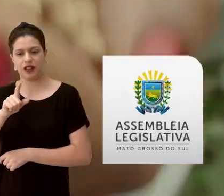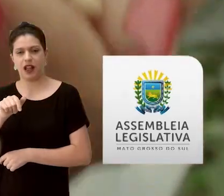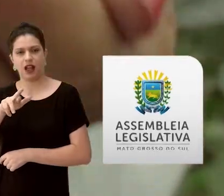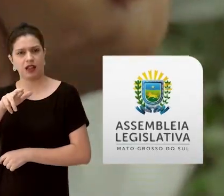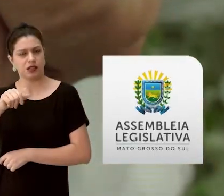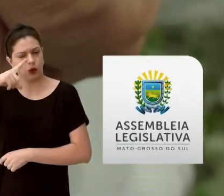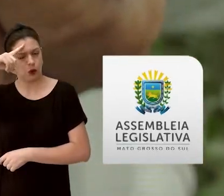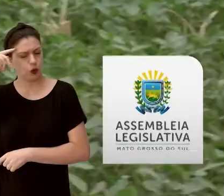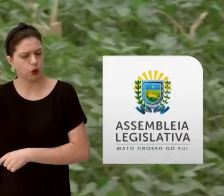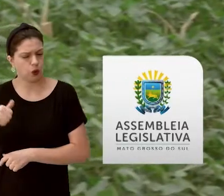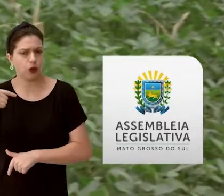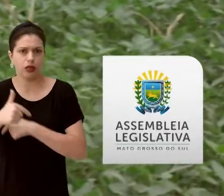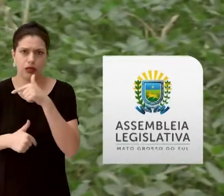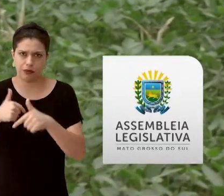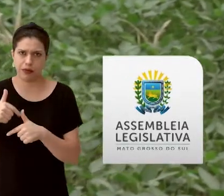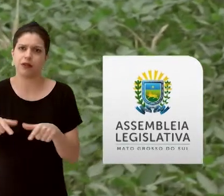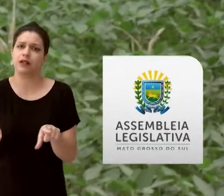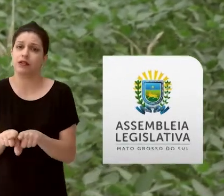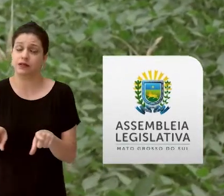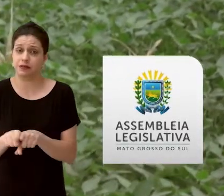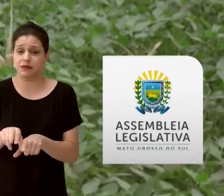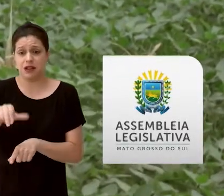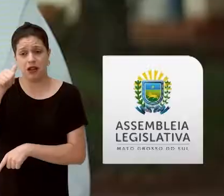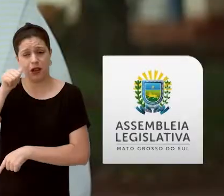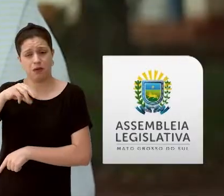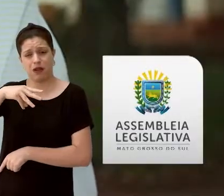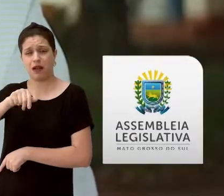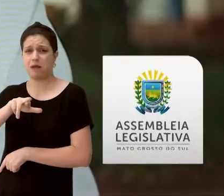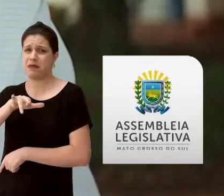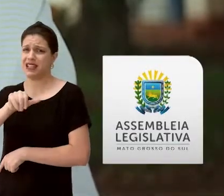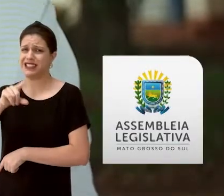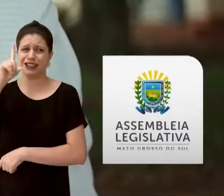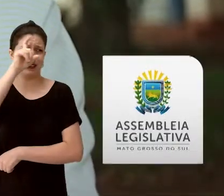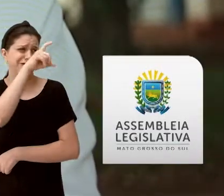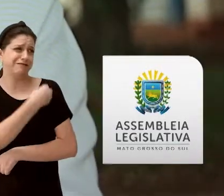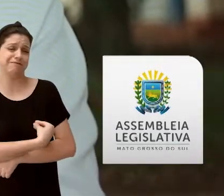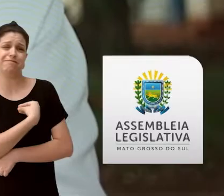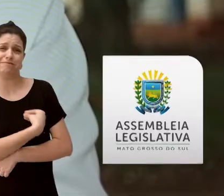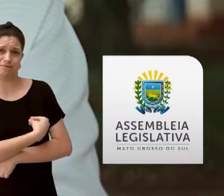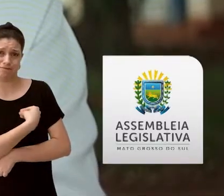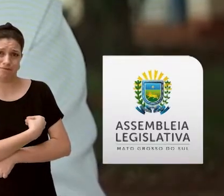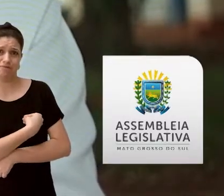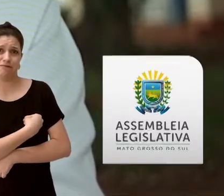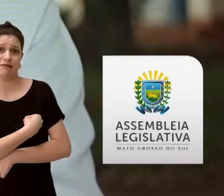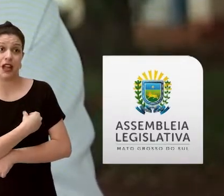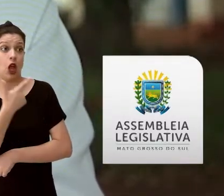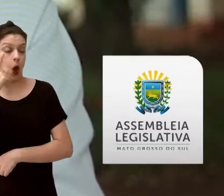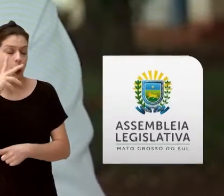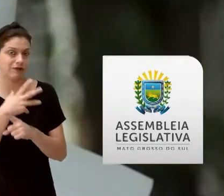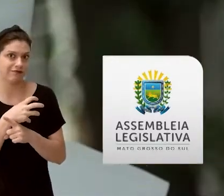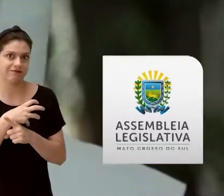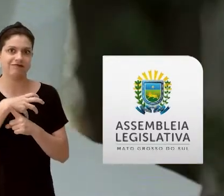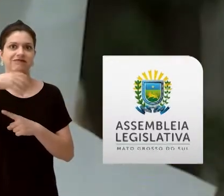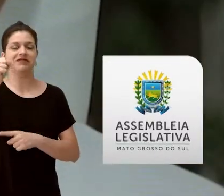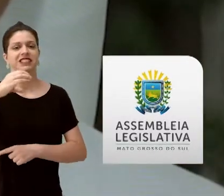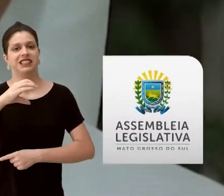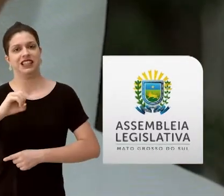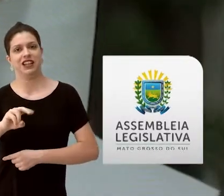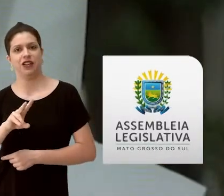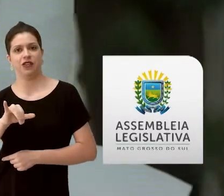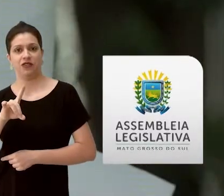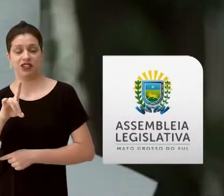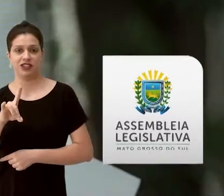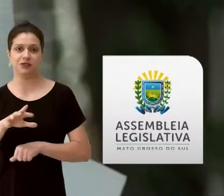trabalhou e muito para que nada faltasse a ninguém. Da irmã Maria, que se viu na situação mais difícil de sua vida e